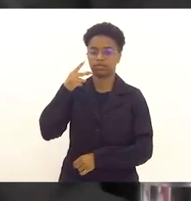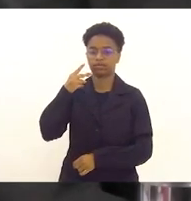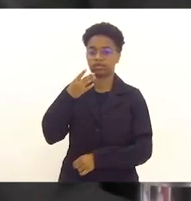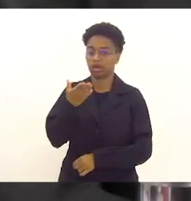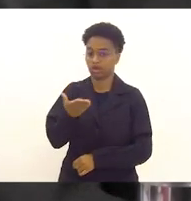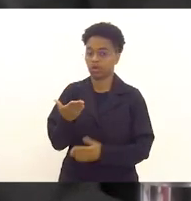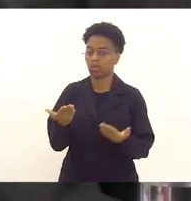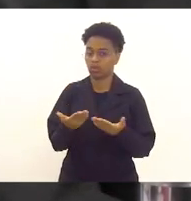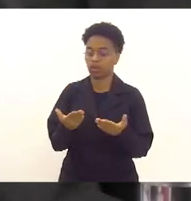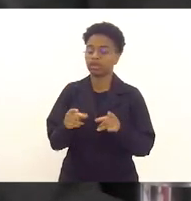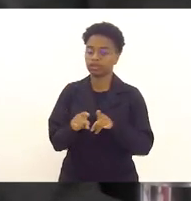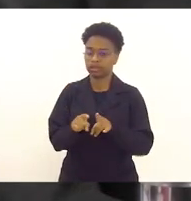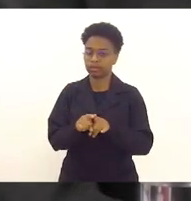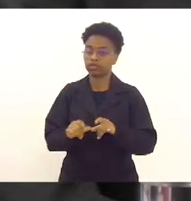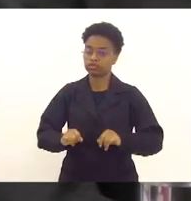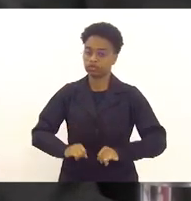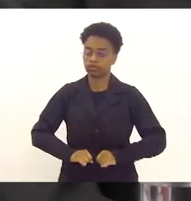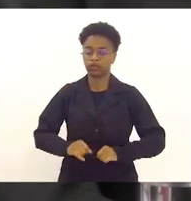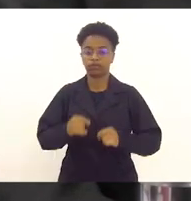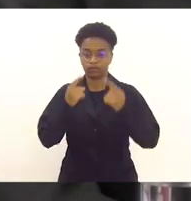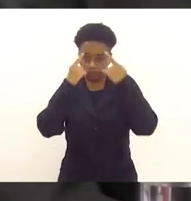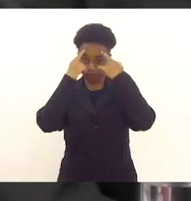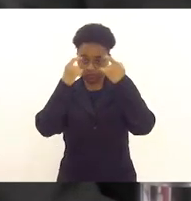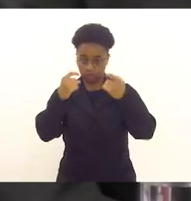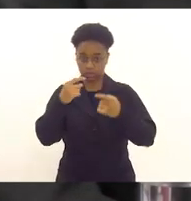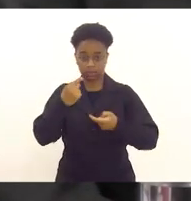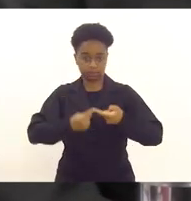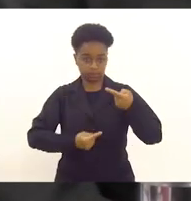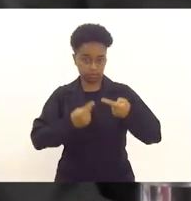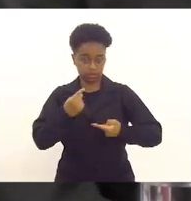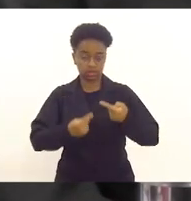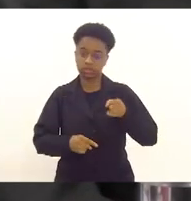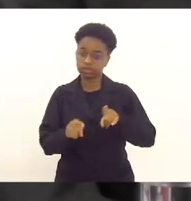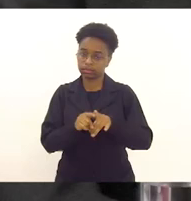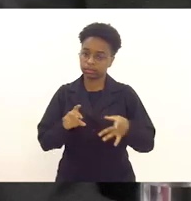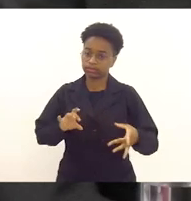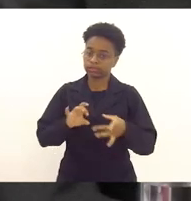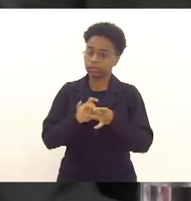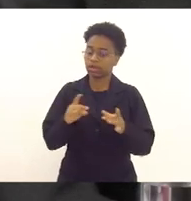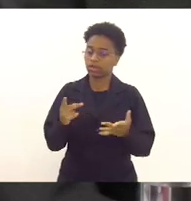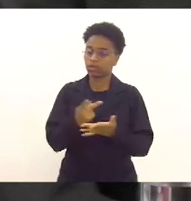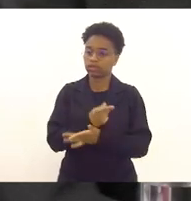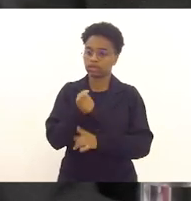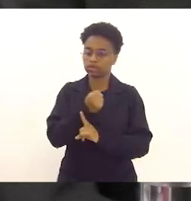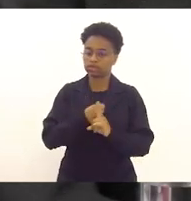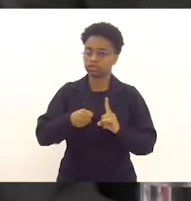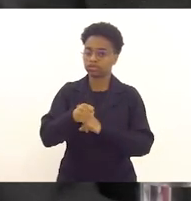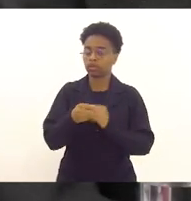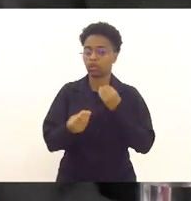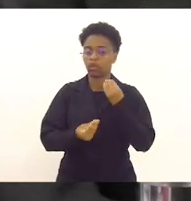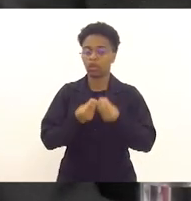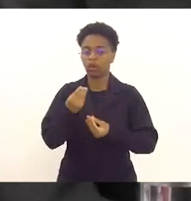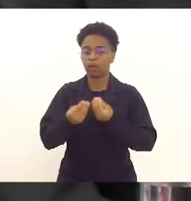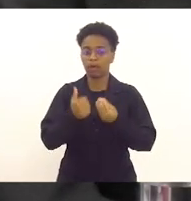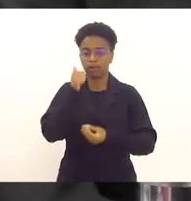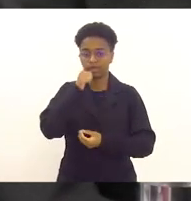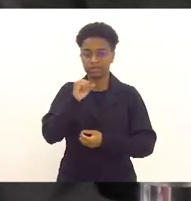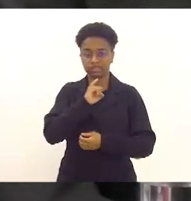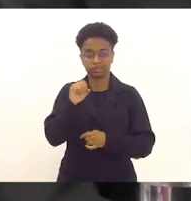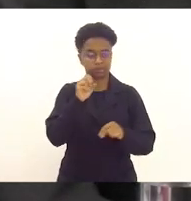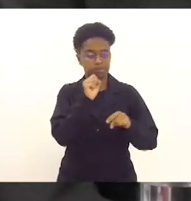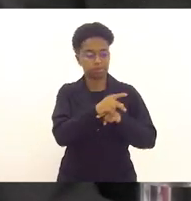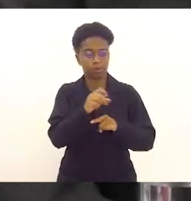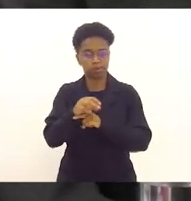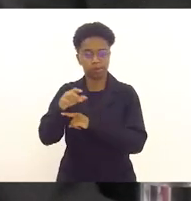também sofreu uma violência política e isso também tá enraizado na sociedade de como as mulheres quando ocupam os